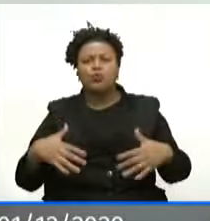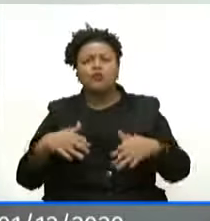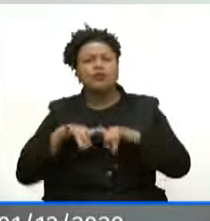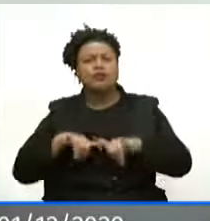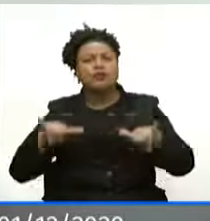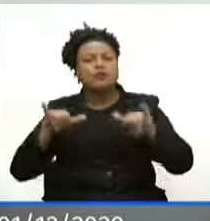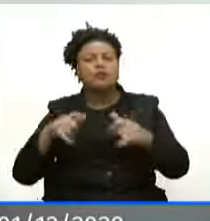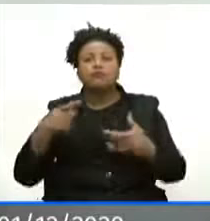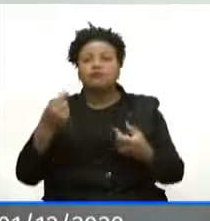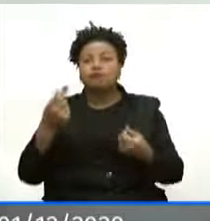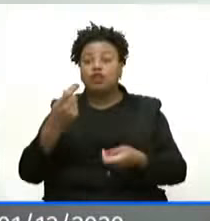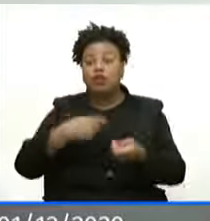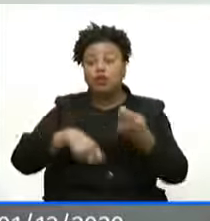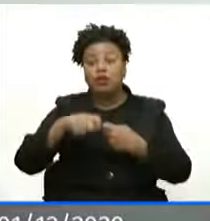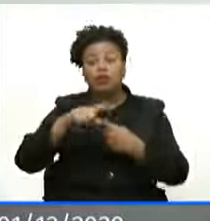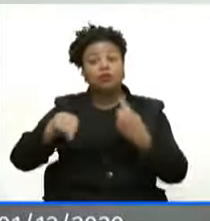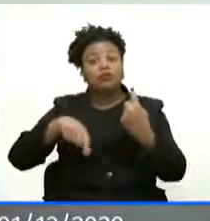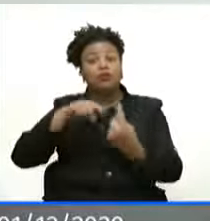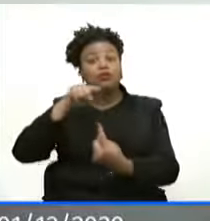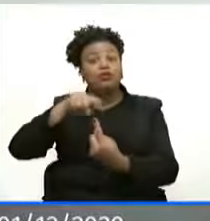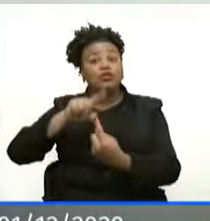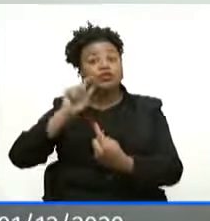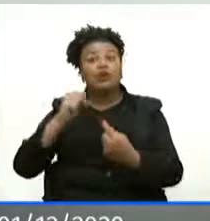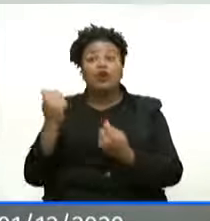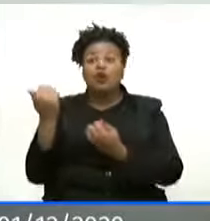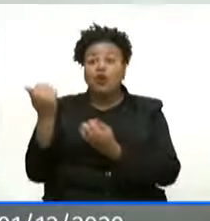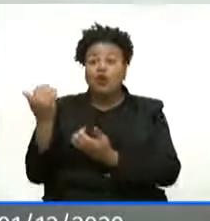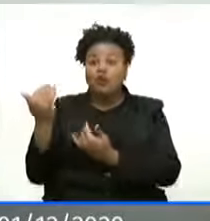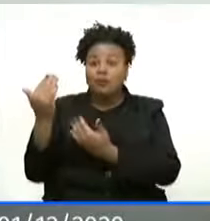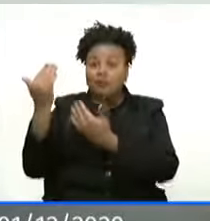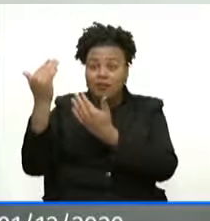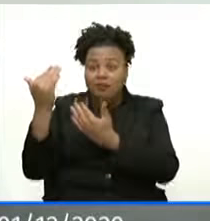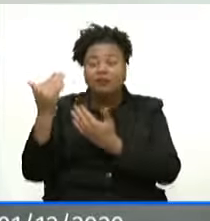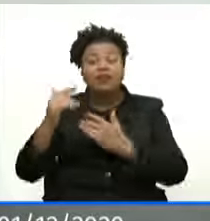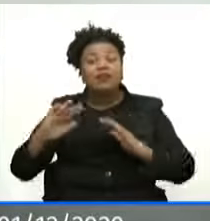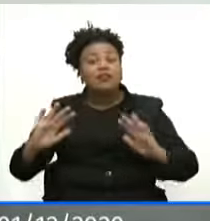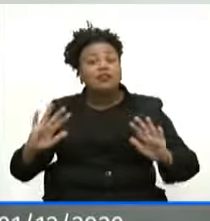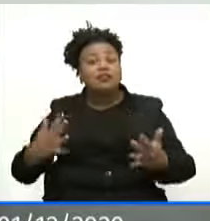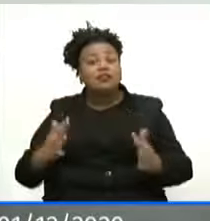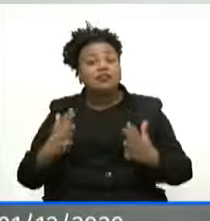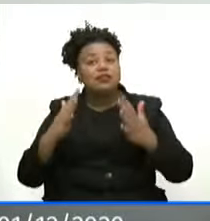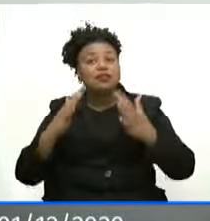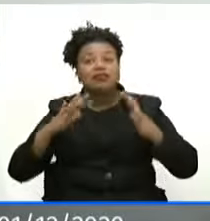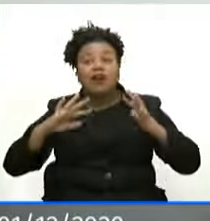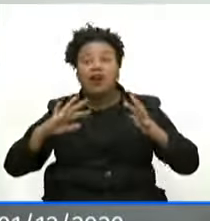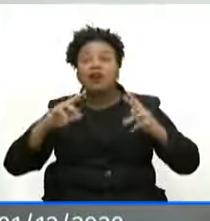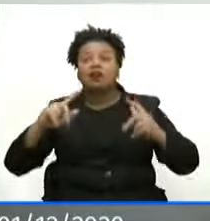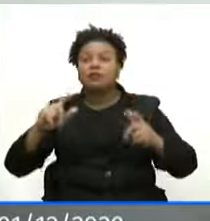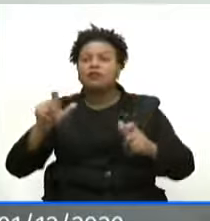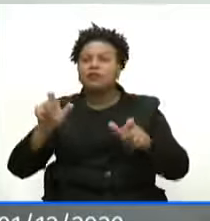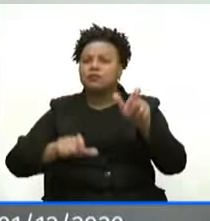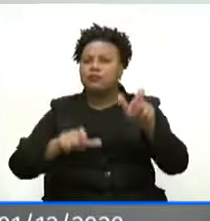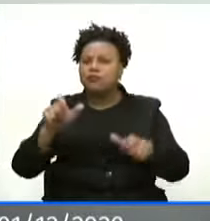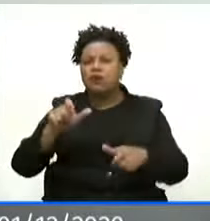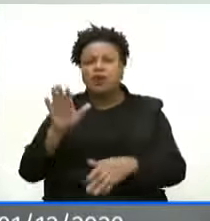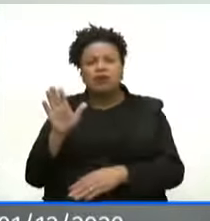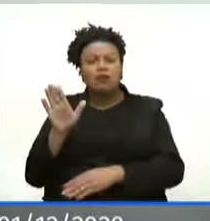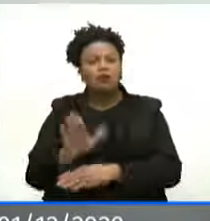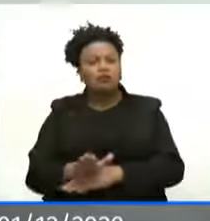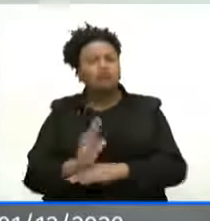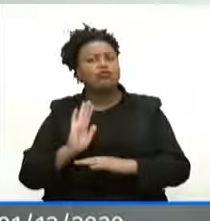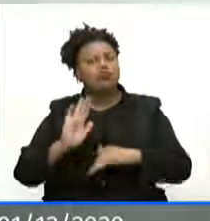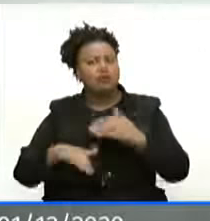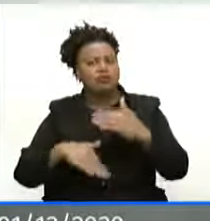alcance econômico e objetiva homenagear e incentivar a todos que contribuem com o crescimento